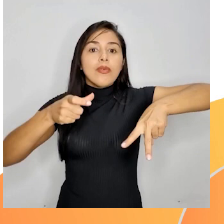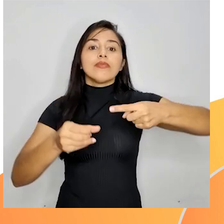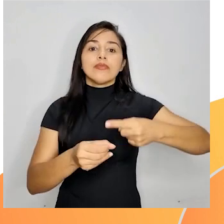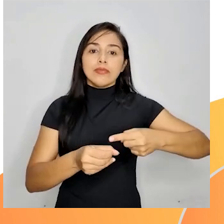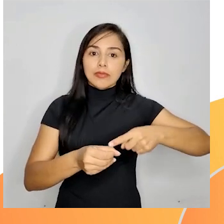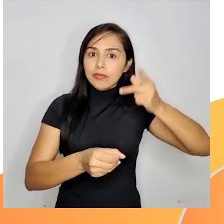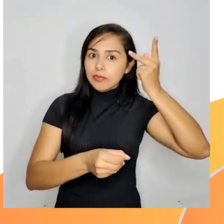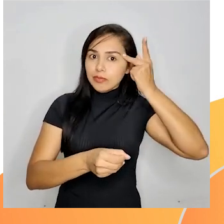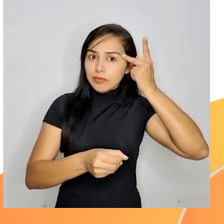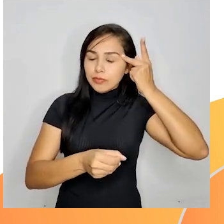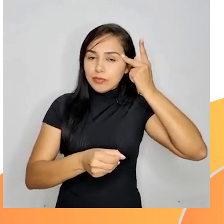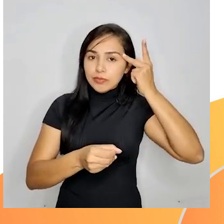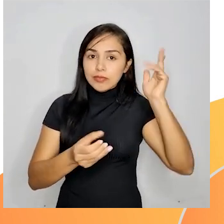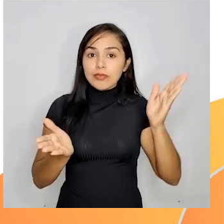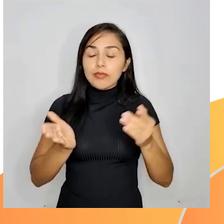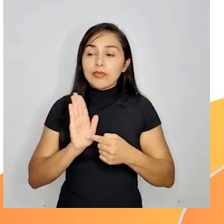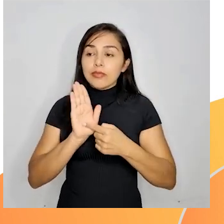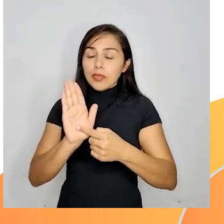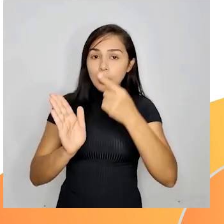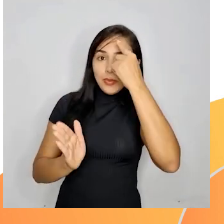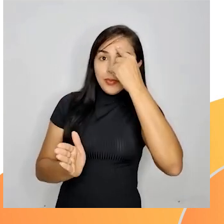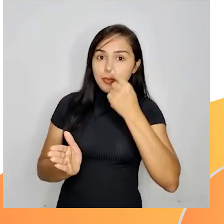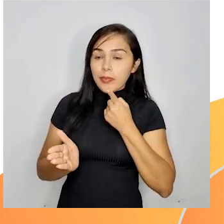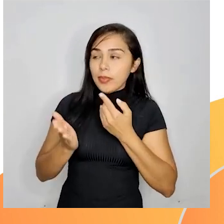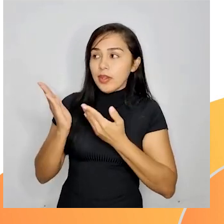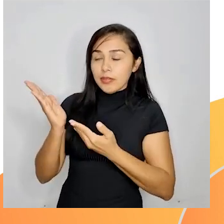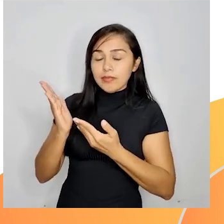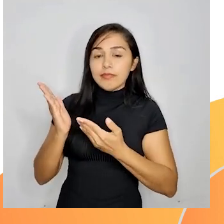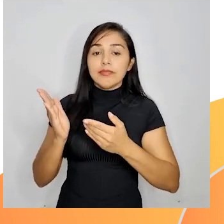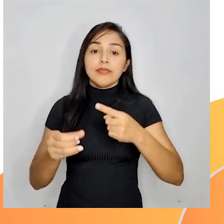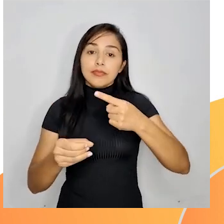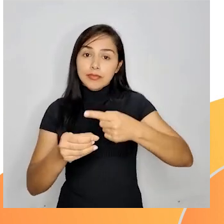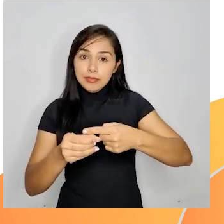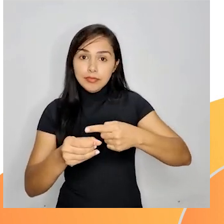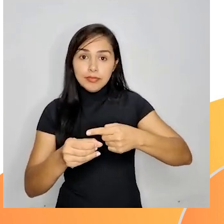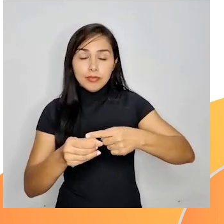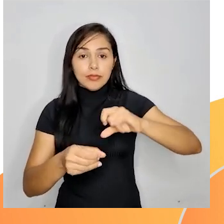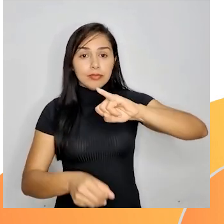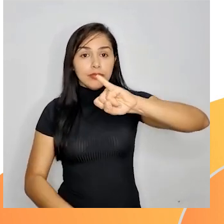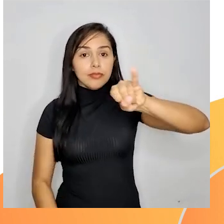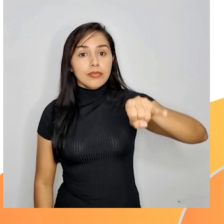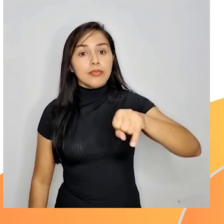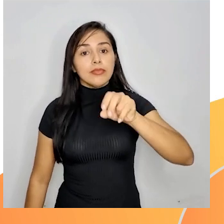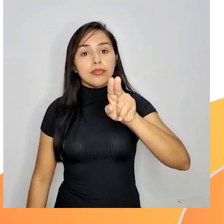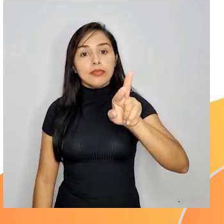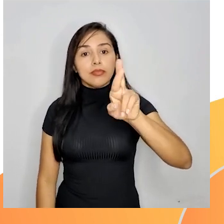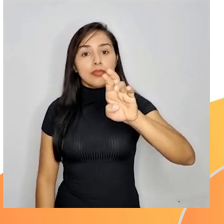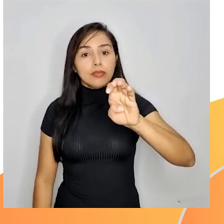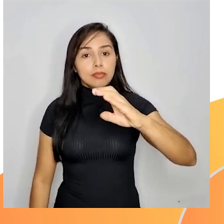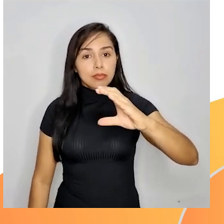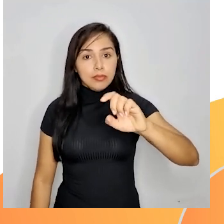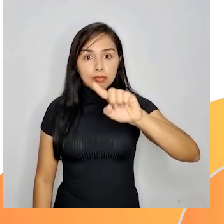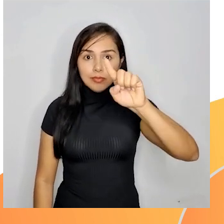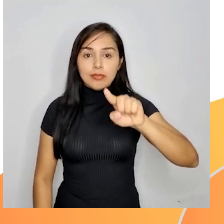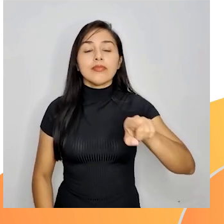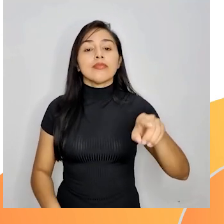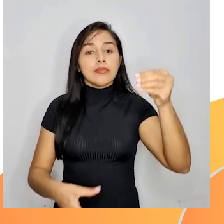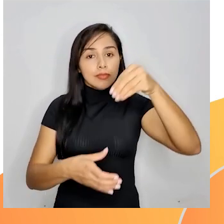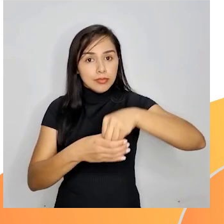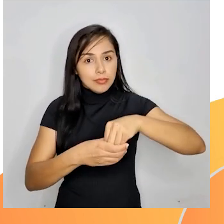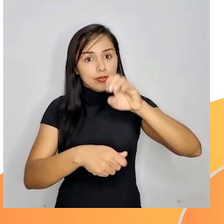Agora nós temos uma cidade bem diferente, a cidade de Jurecê, no interior também de São Paulo.